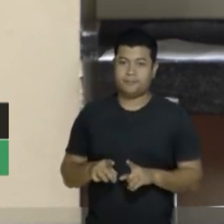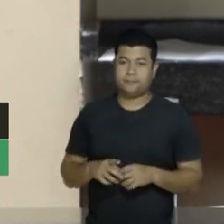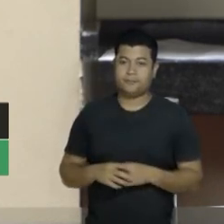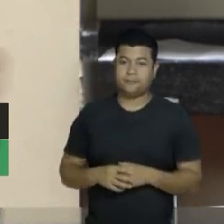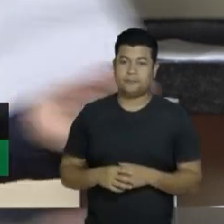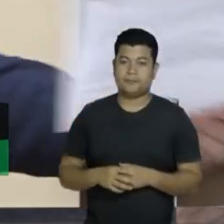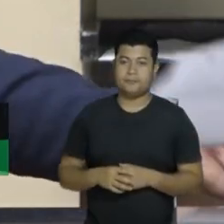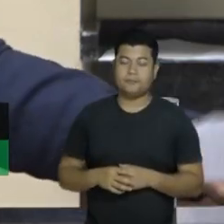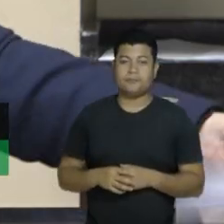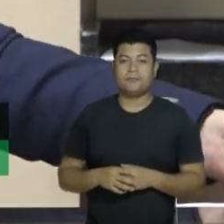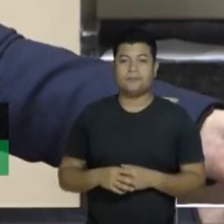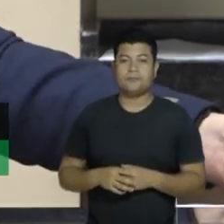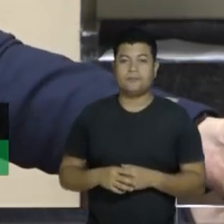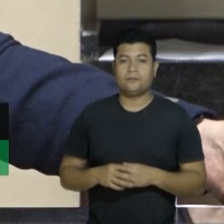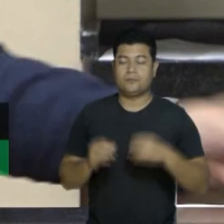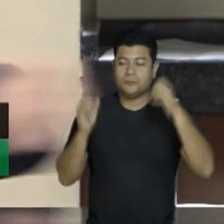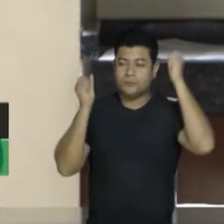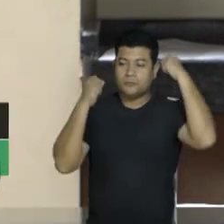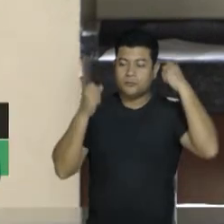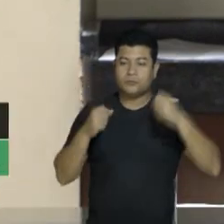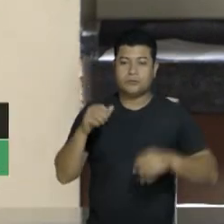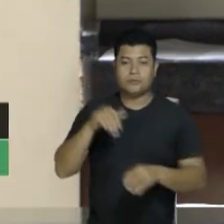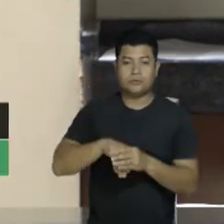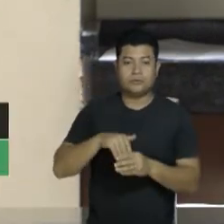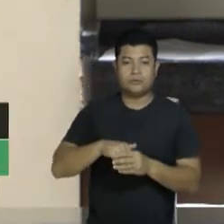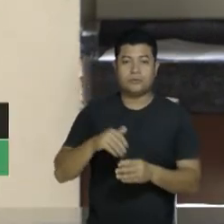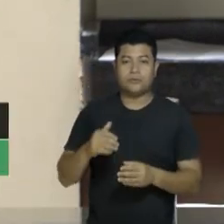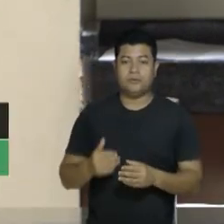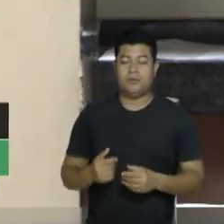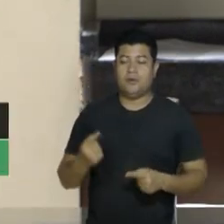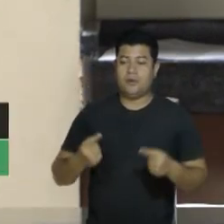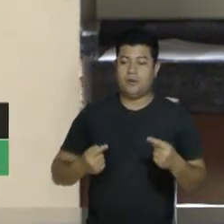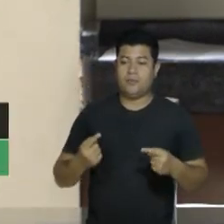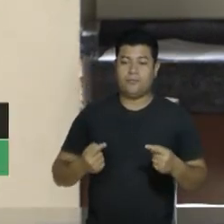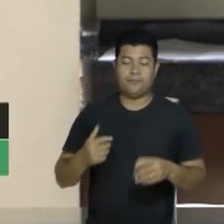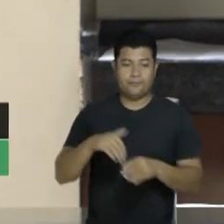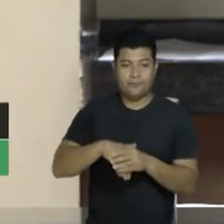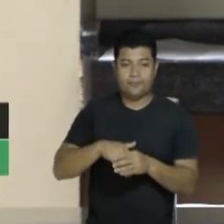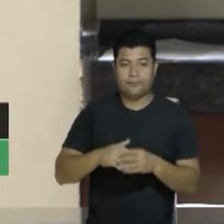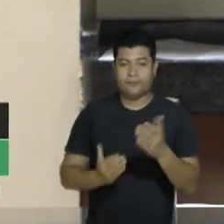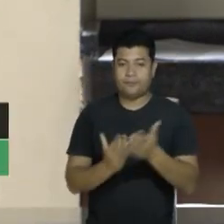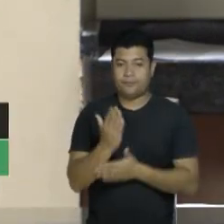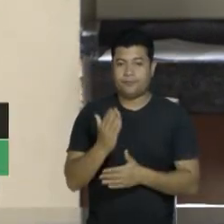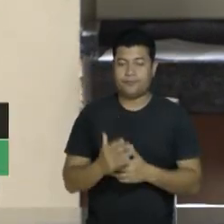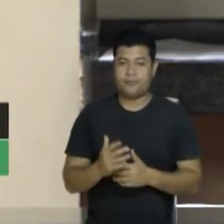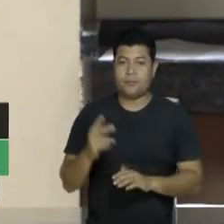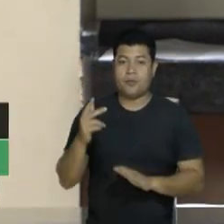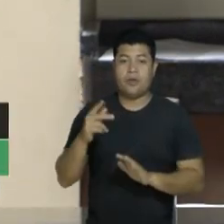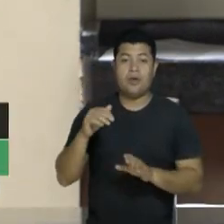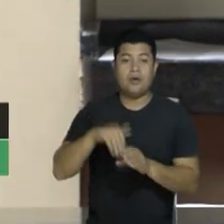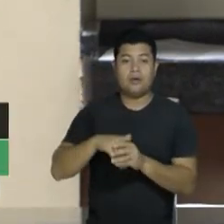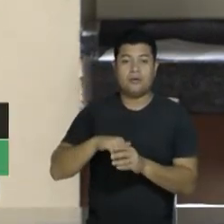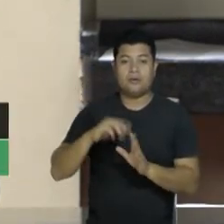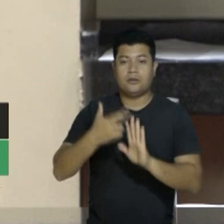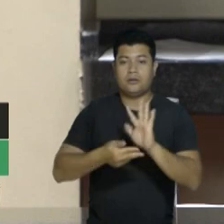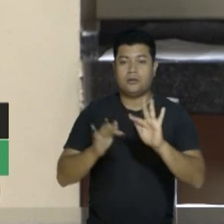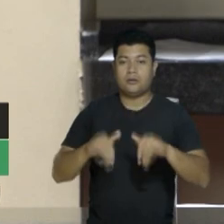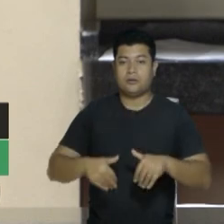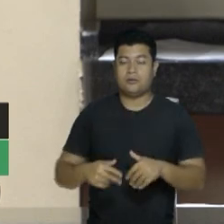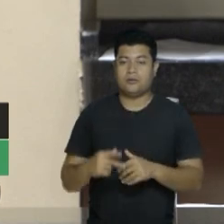discussão, em votação, aprovado. Votação da redação final, projeto de